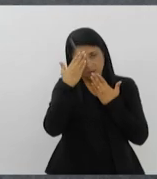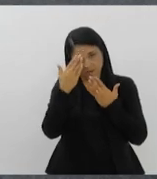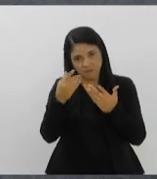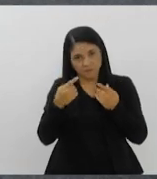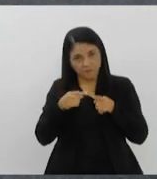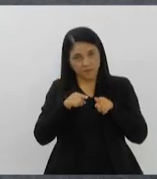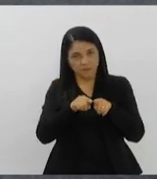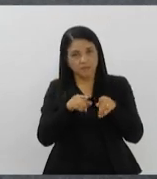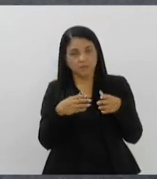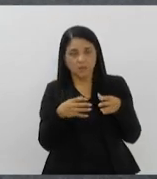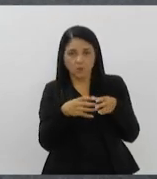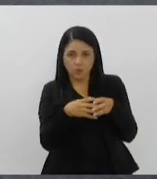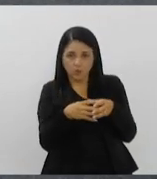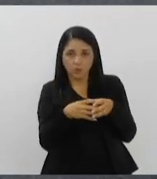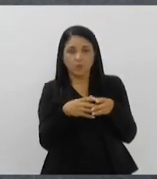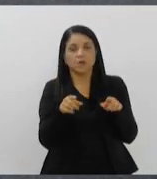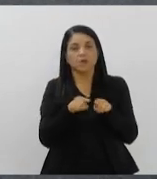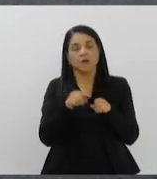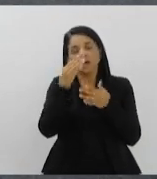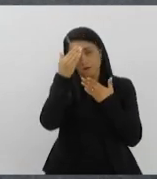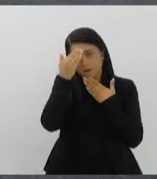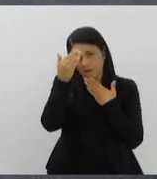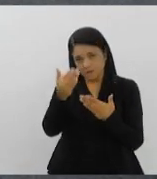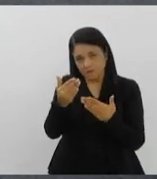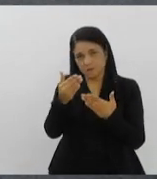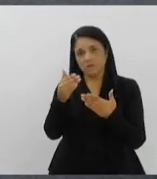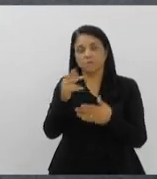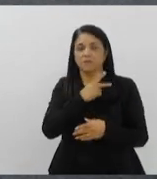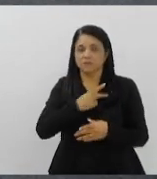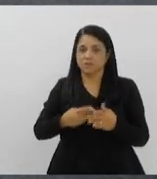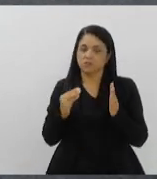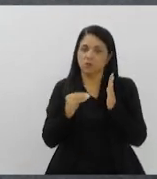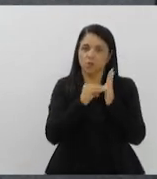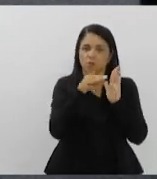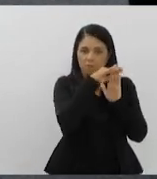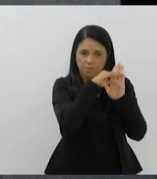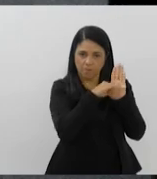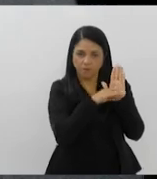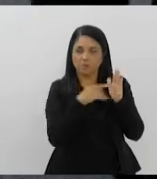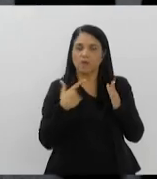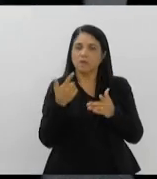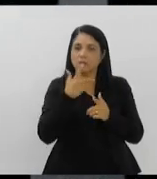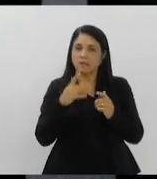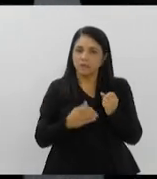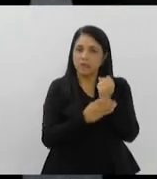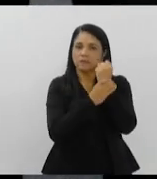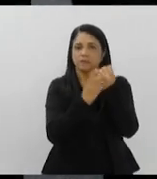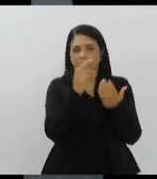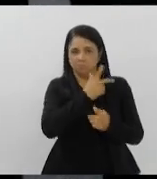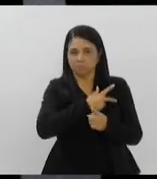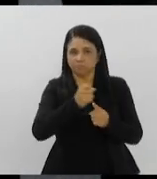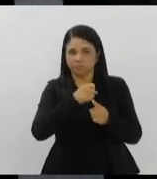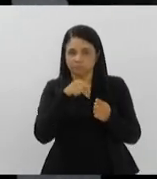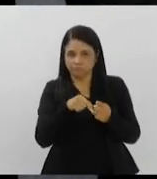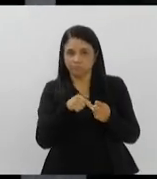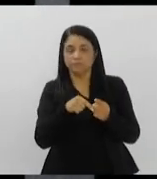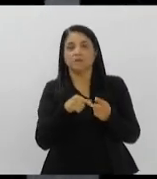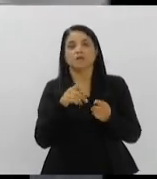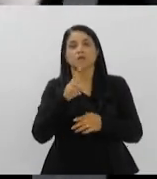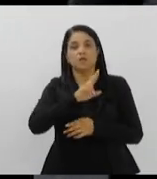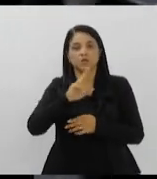com o grupo, agradecer também, presidente, por colocar em pauta e garantir a nossa aprovação. Em nome da Ataxia